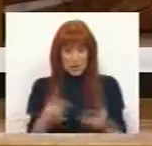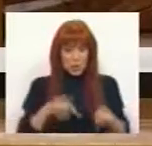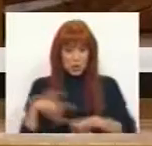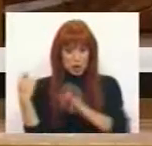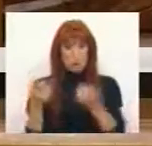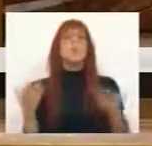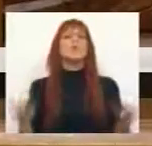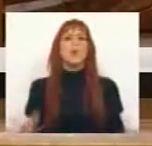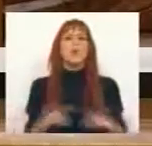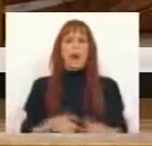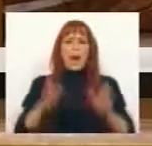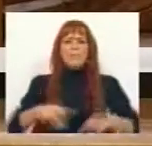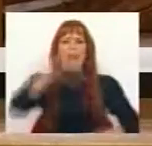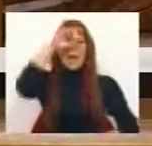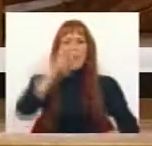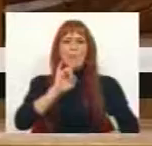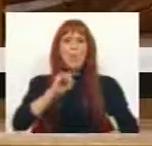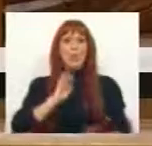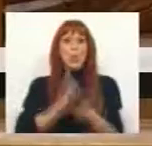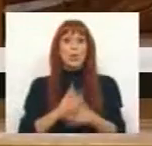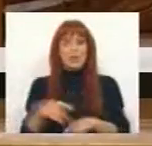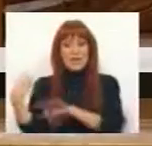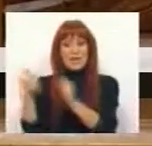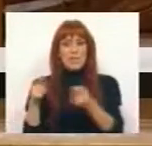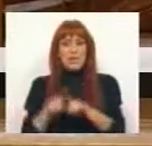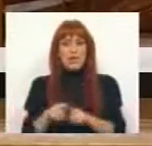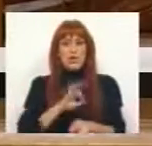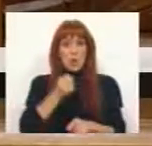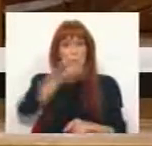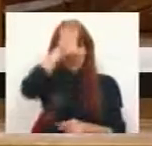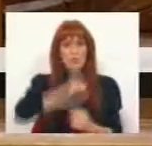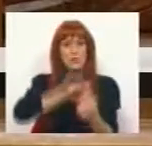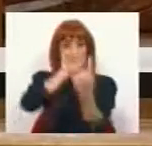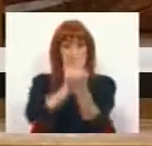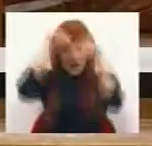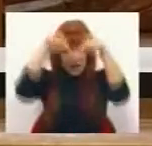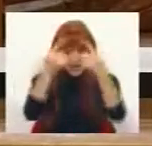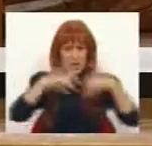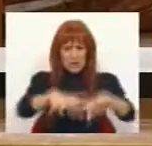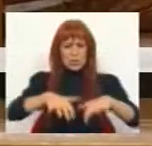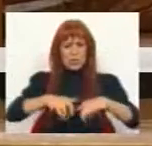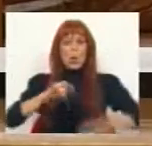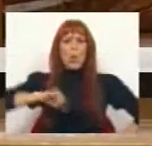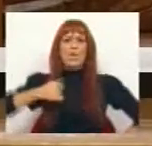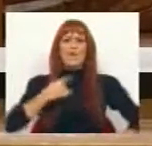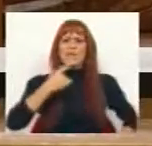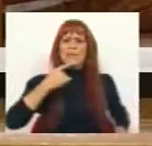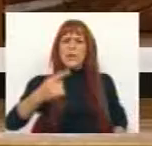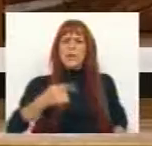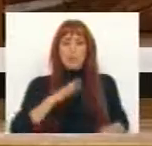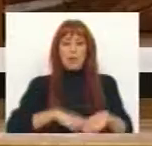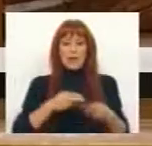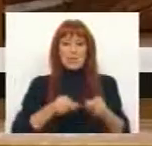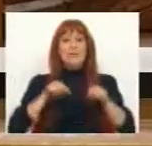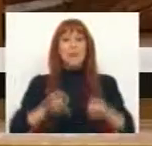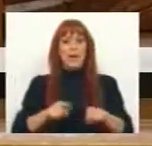para discussão, importa relembrar que no último debate com o Sr. Primeiro-Ministro aqui no plenário, os verdes afirmaram que sobre